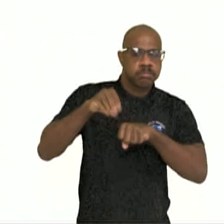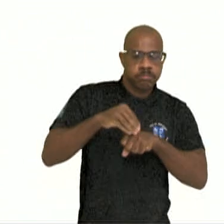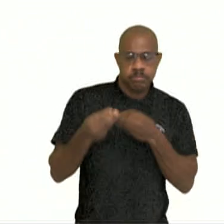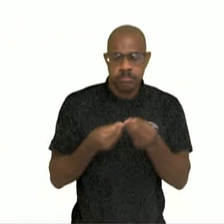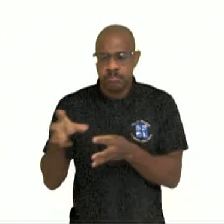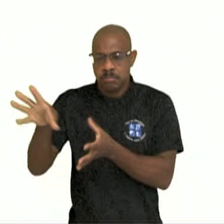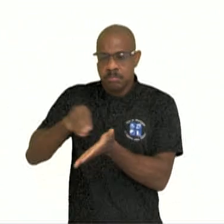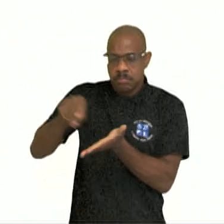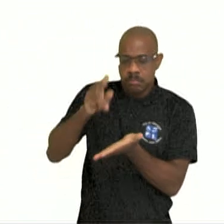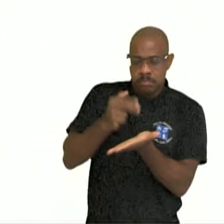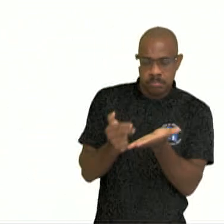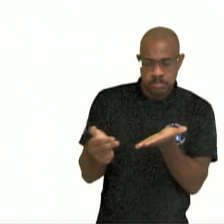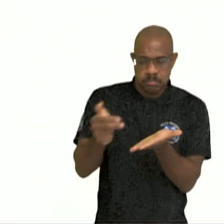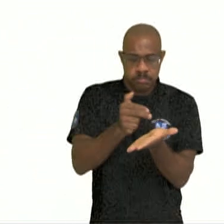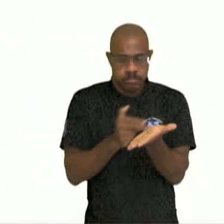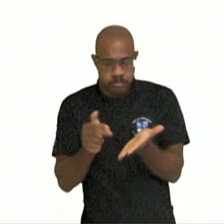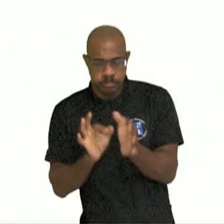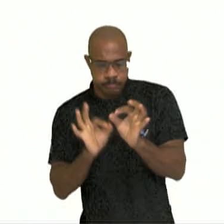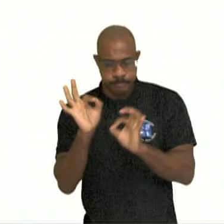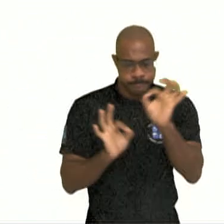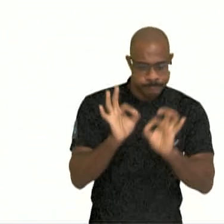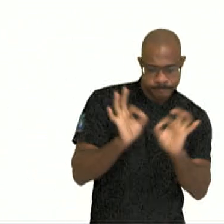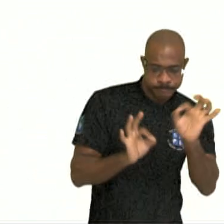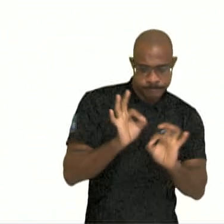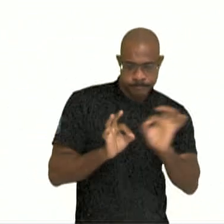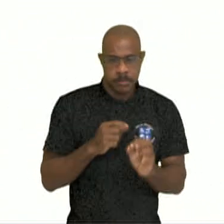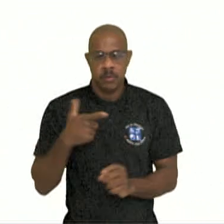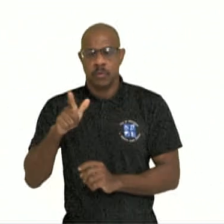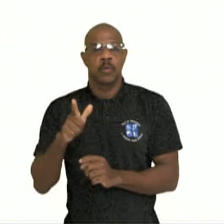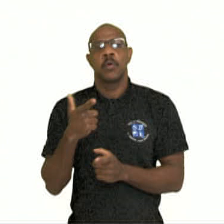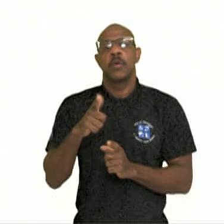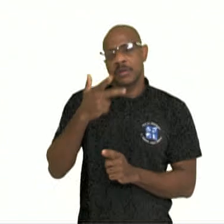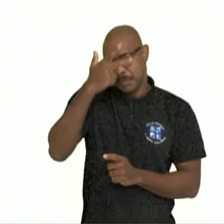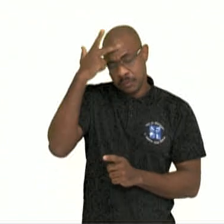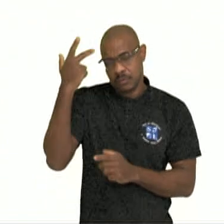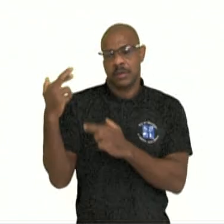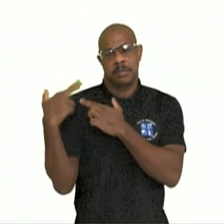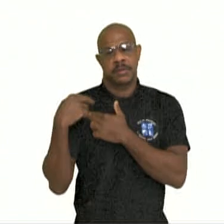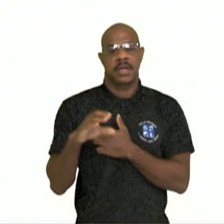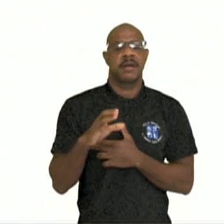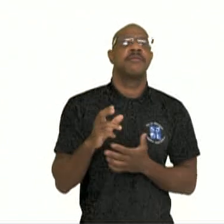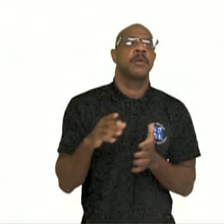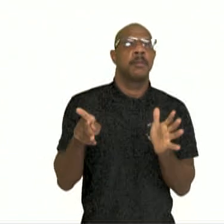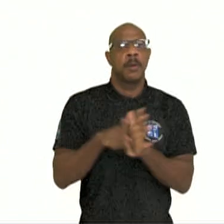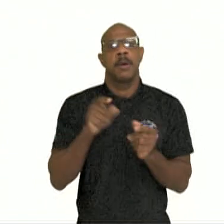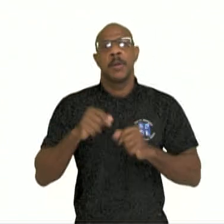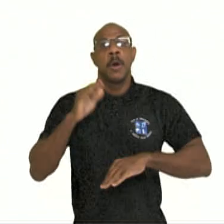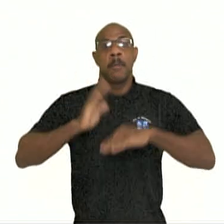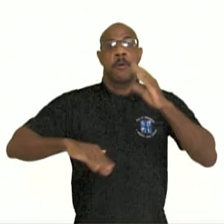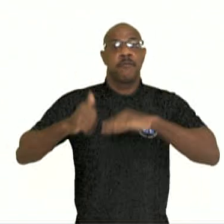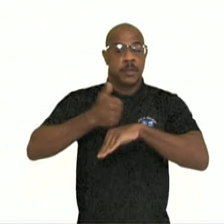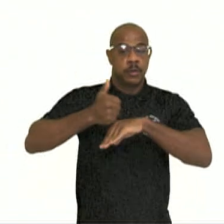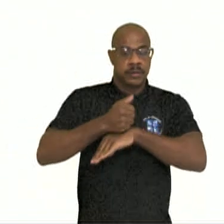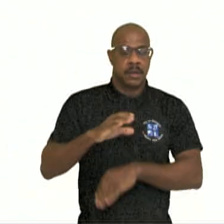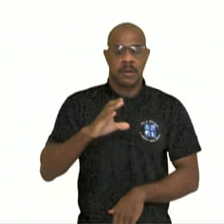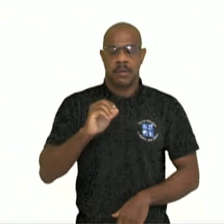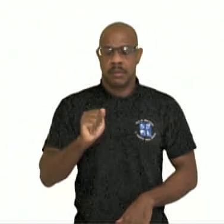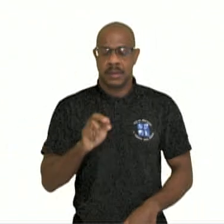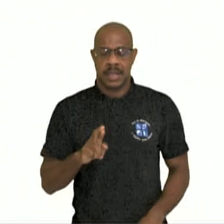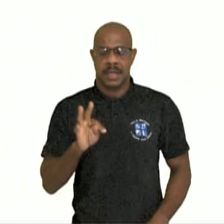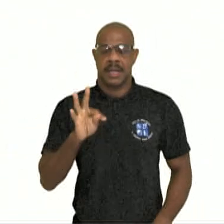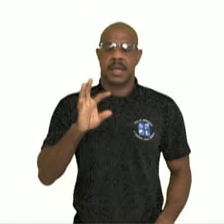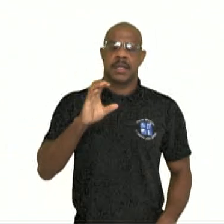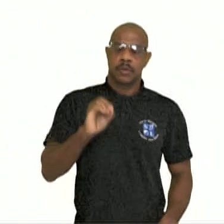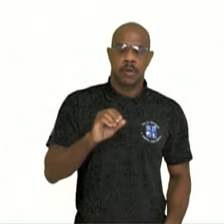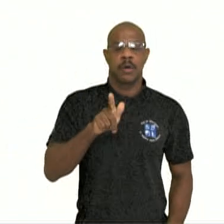e posteriormente aperfeiçoadas por outros cartógrafos. Então, uma embarcação viajava por uma área, o